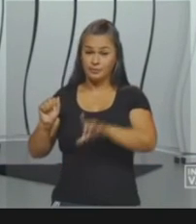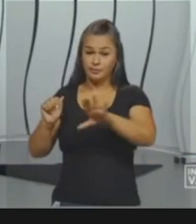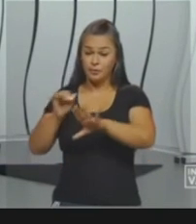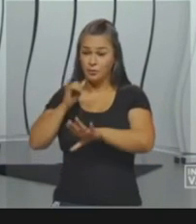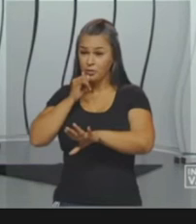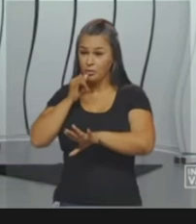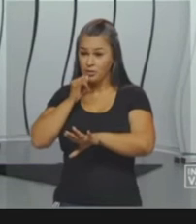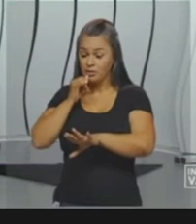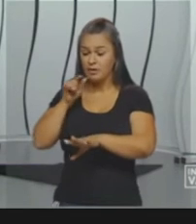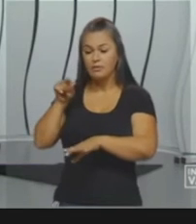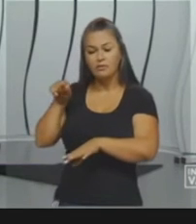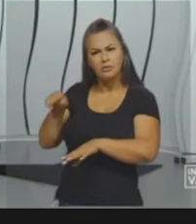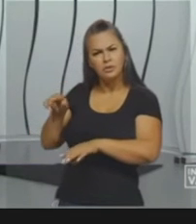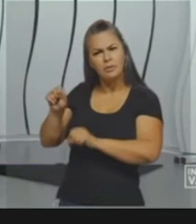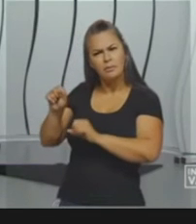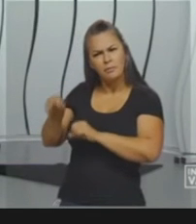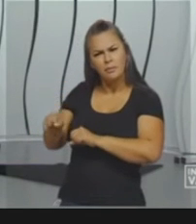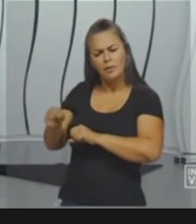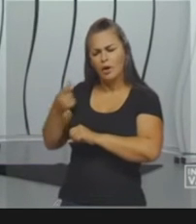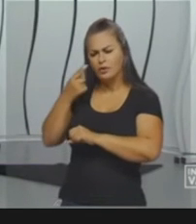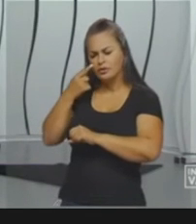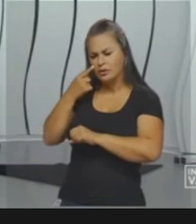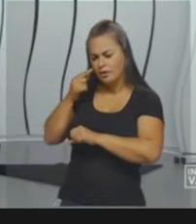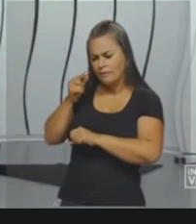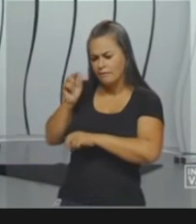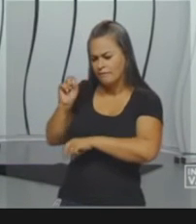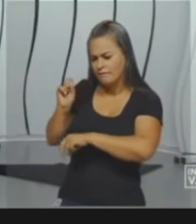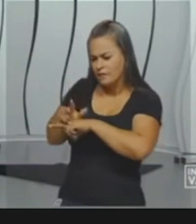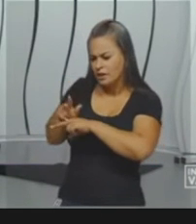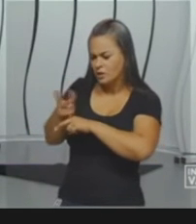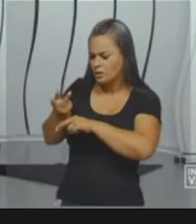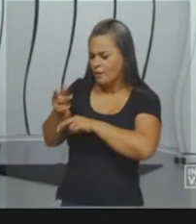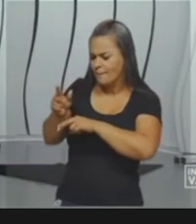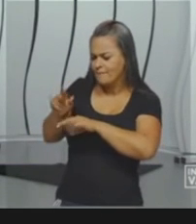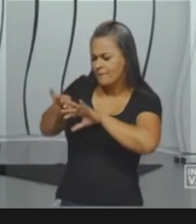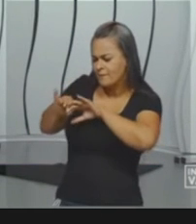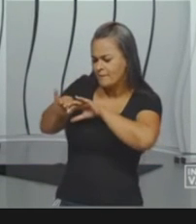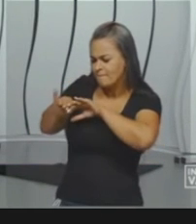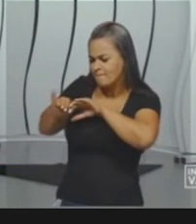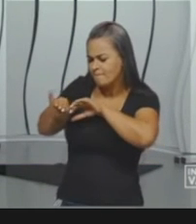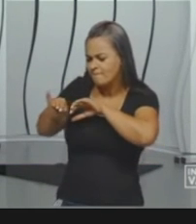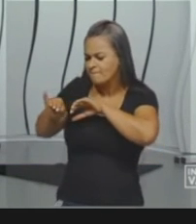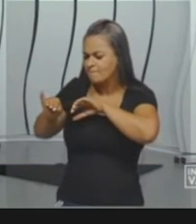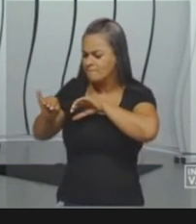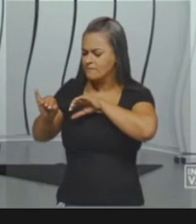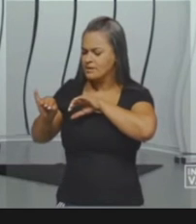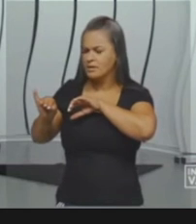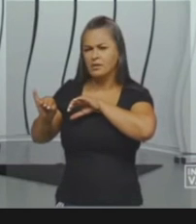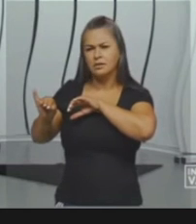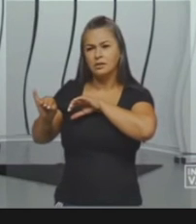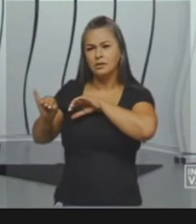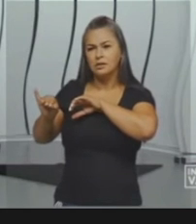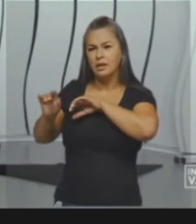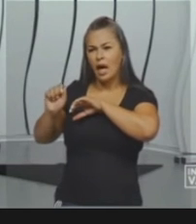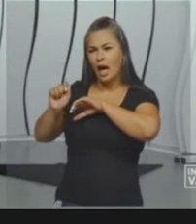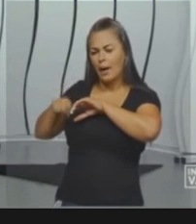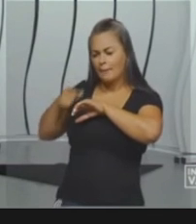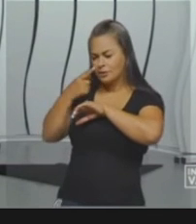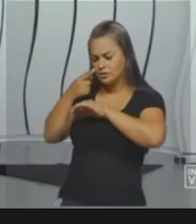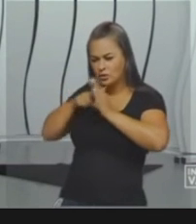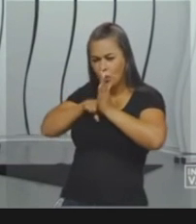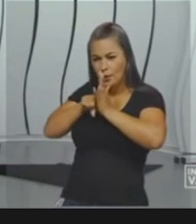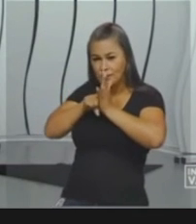vírus, retirar uma parte do material genético dele, colocar algum material que você deseja colocar dentro de uma